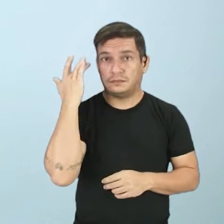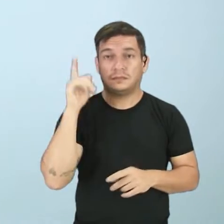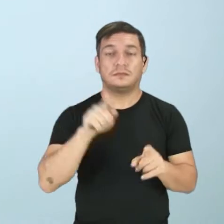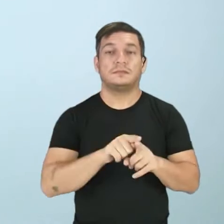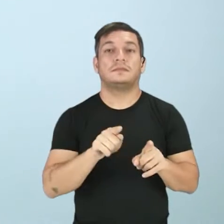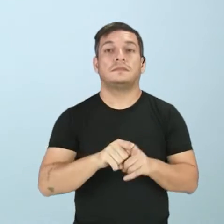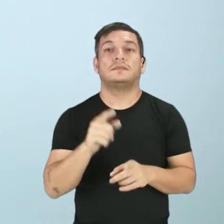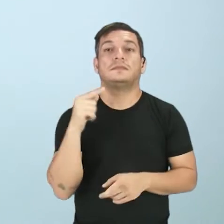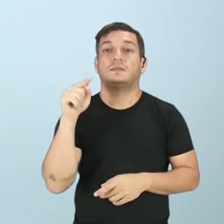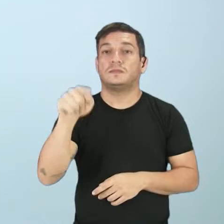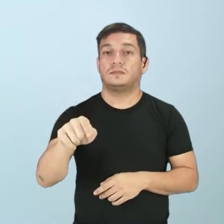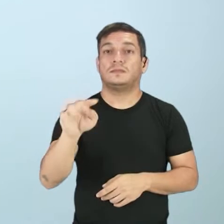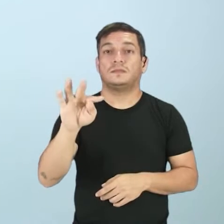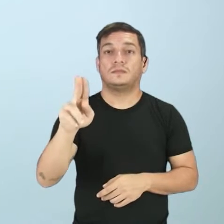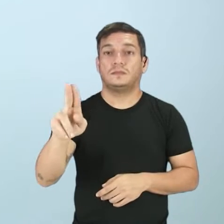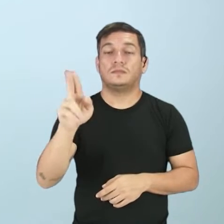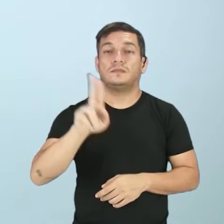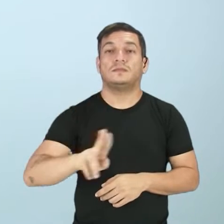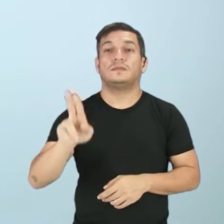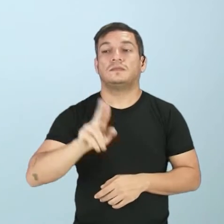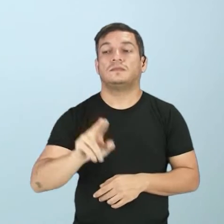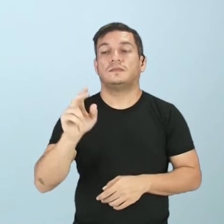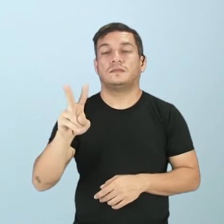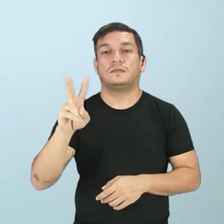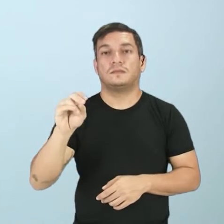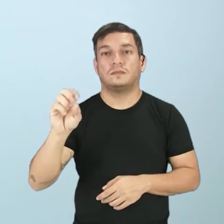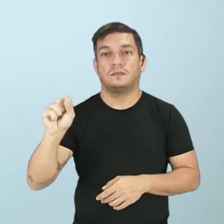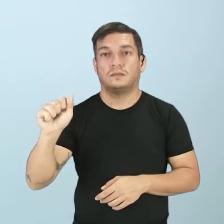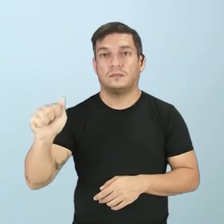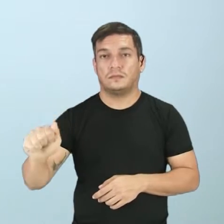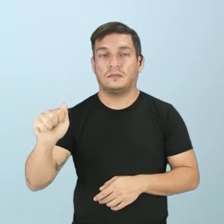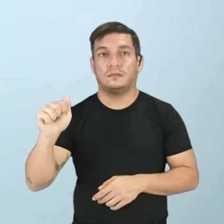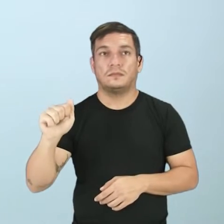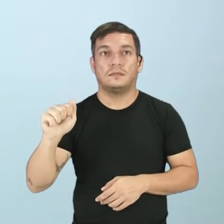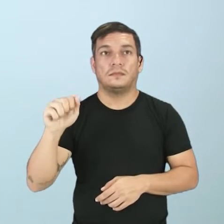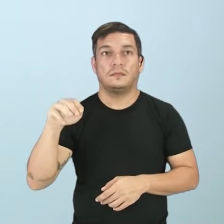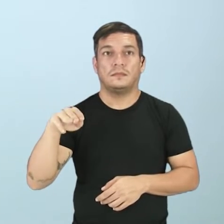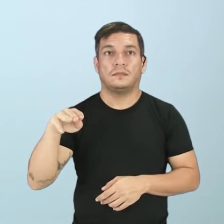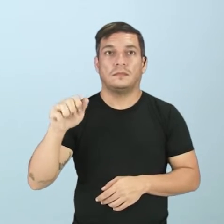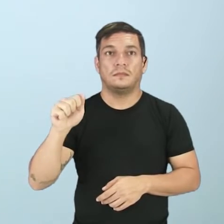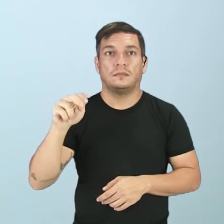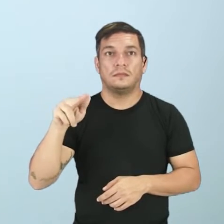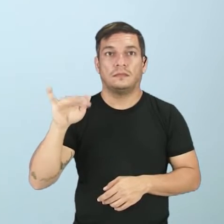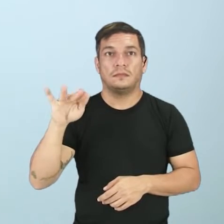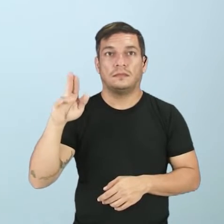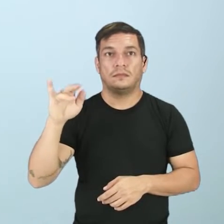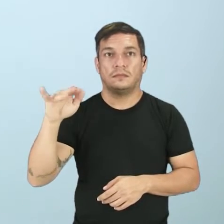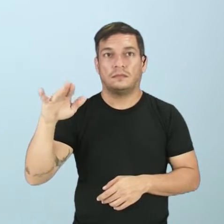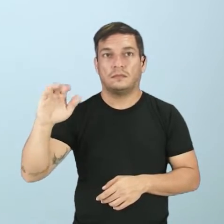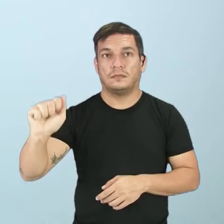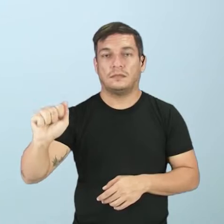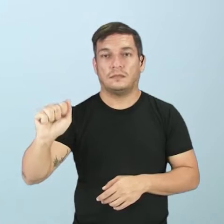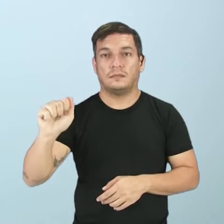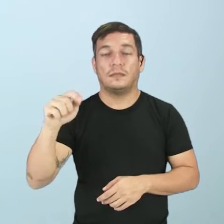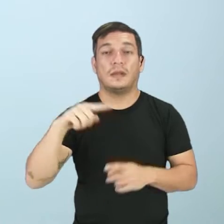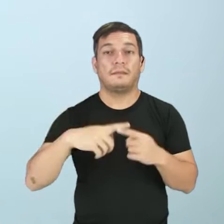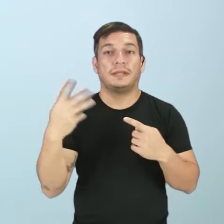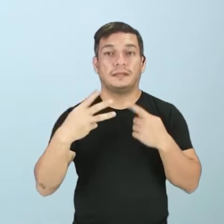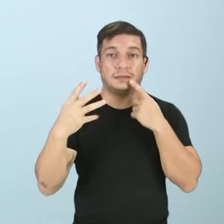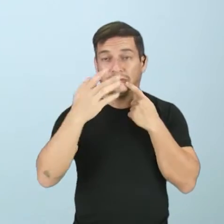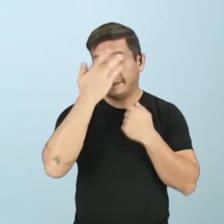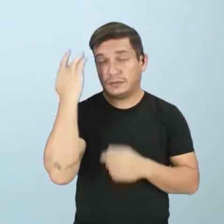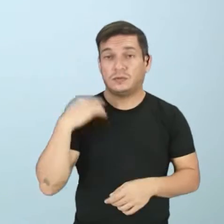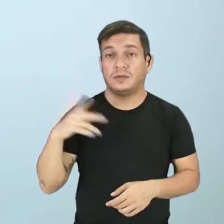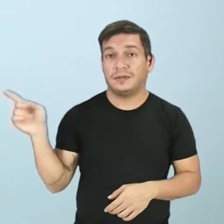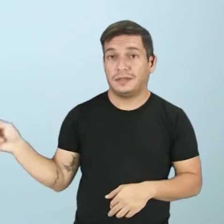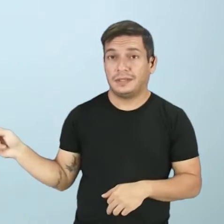no caso tu, eu uso Vossa Magnificência, o vossa. Mas quando eu vou me referir à terceira pessoa,